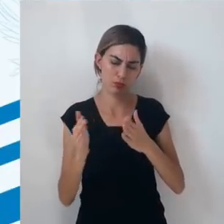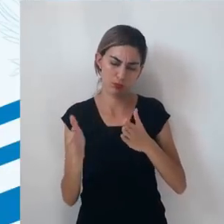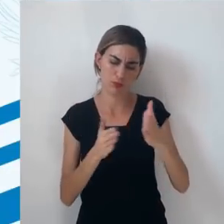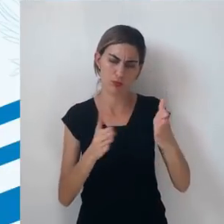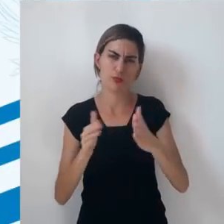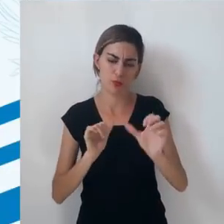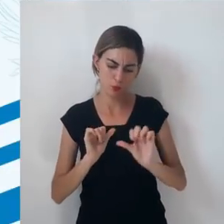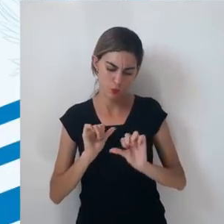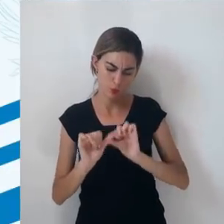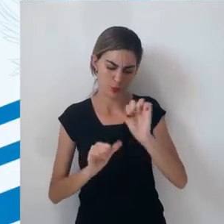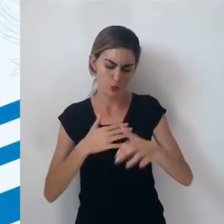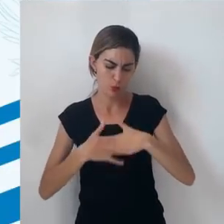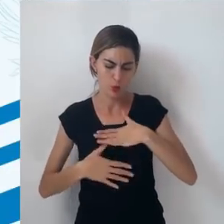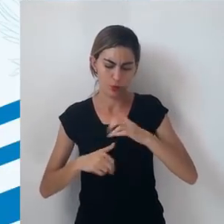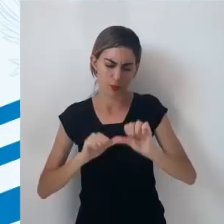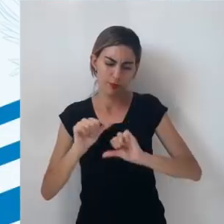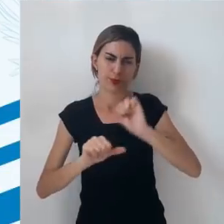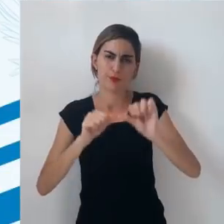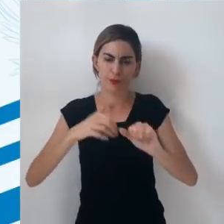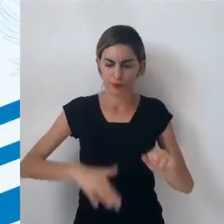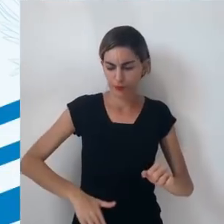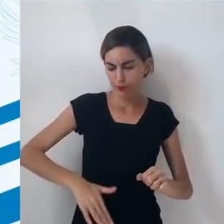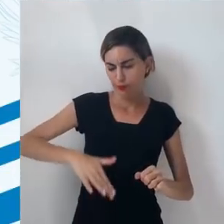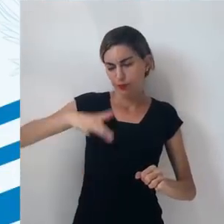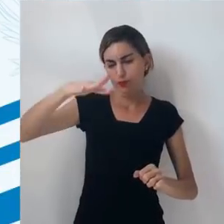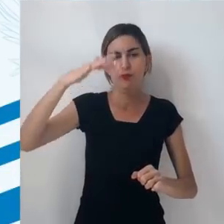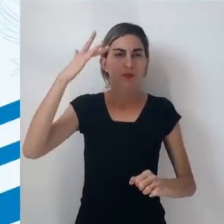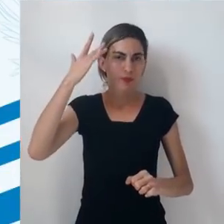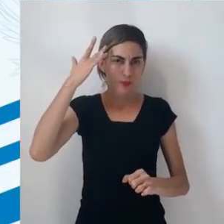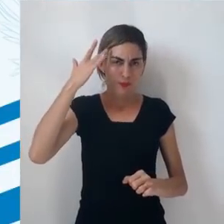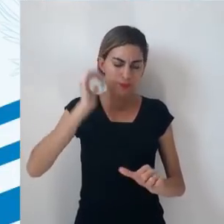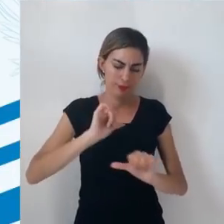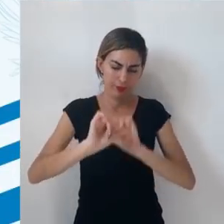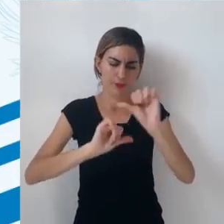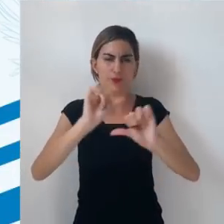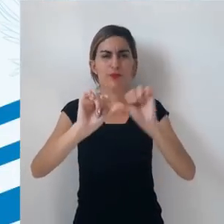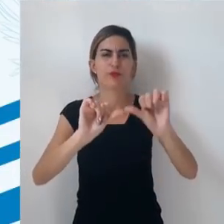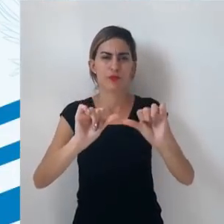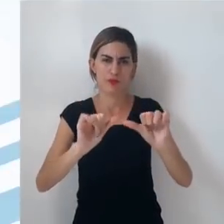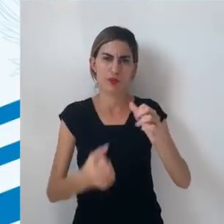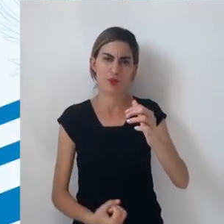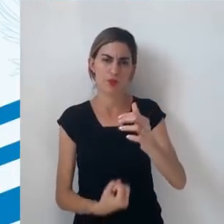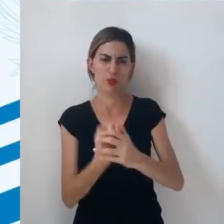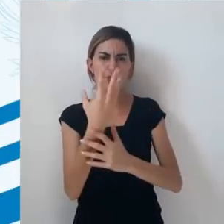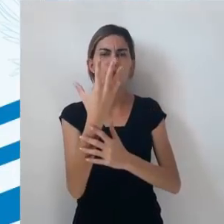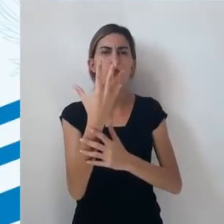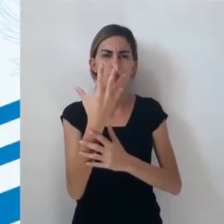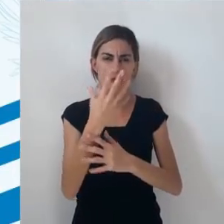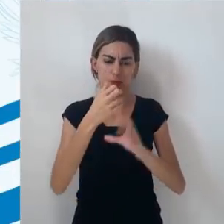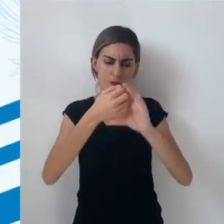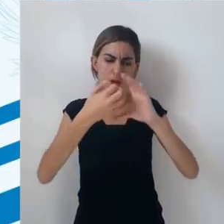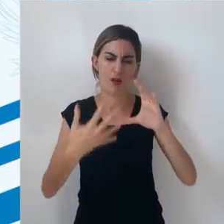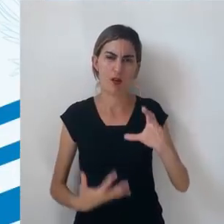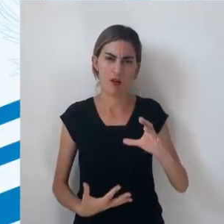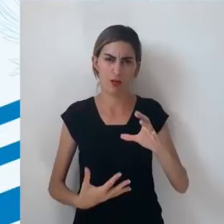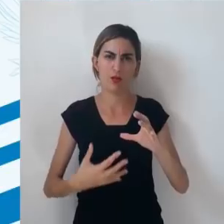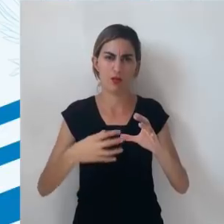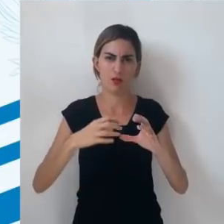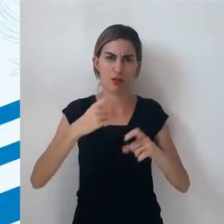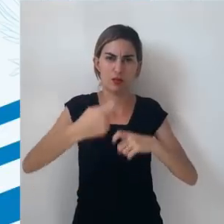de um período de transição entre a infância e a idade adulta. Ou seja, surgimento de